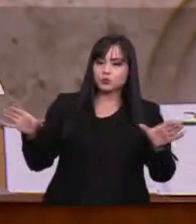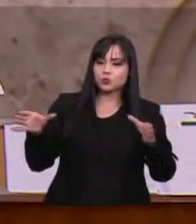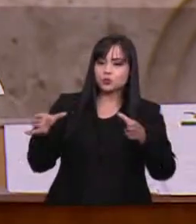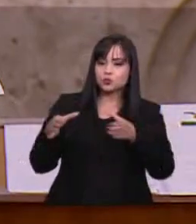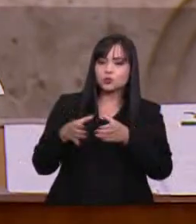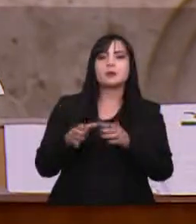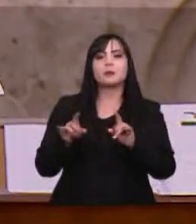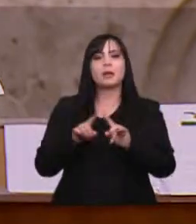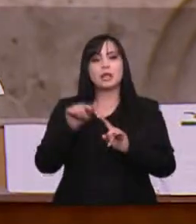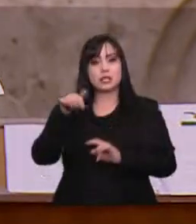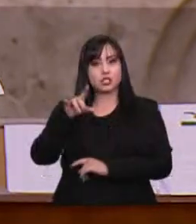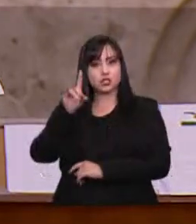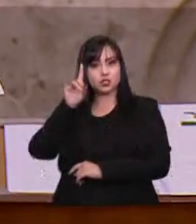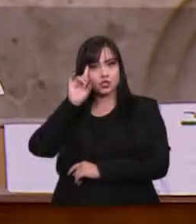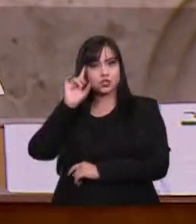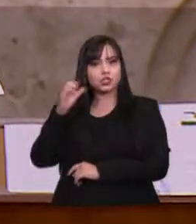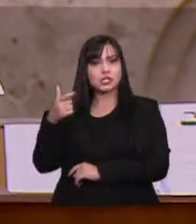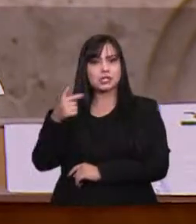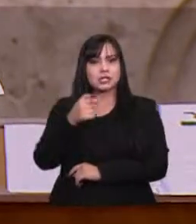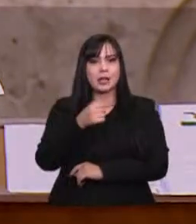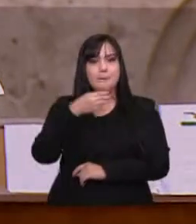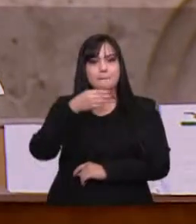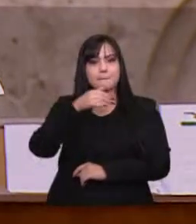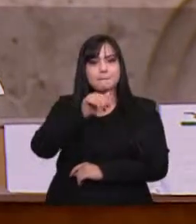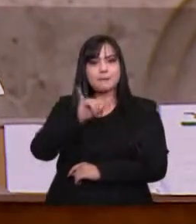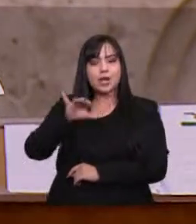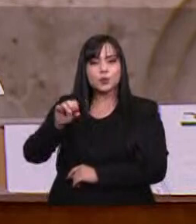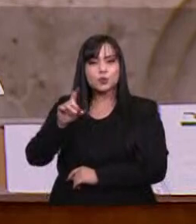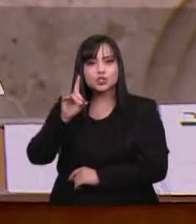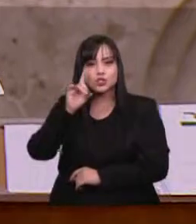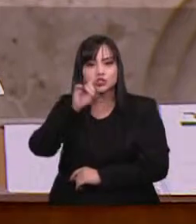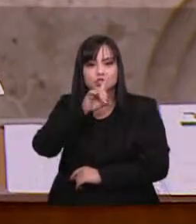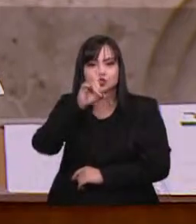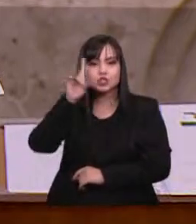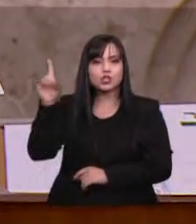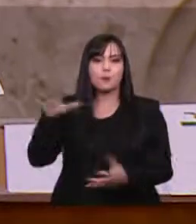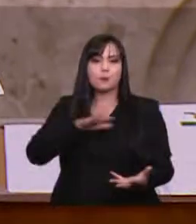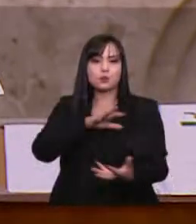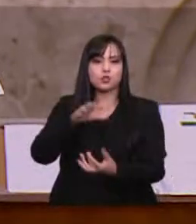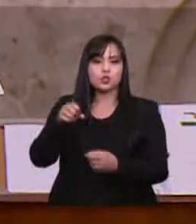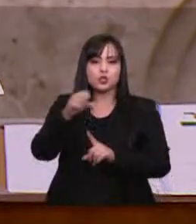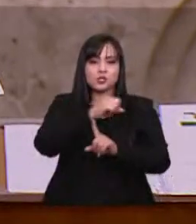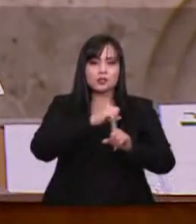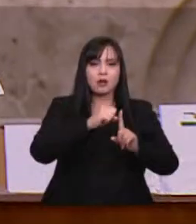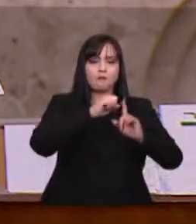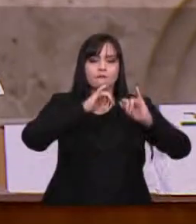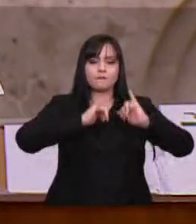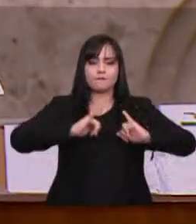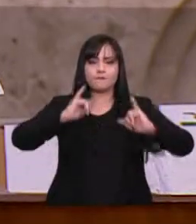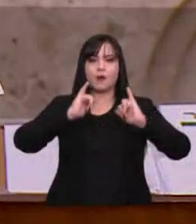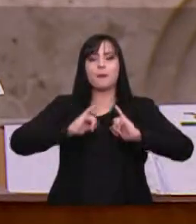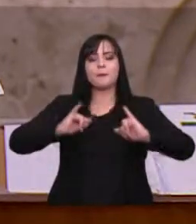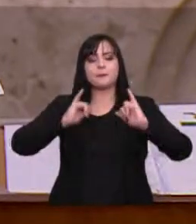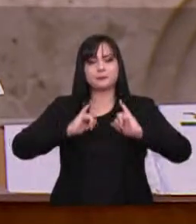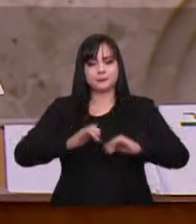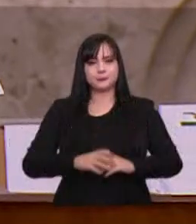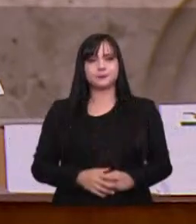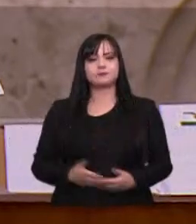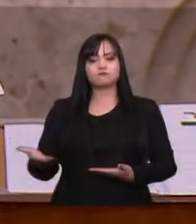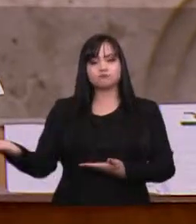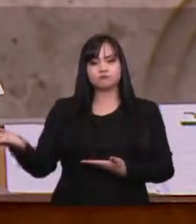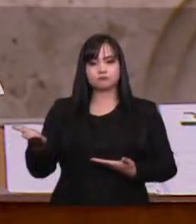e justamente nesse dia 17 de Maio que é o dia mundial da sociedade da informação nos